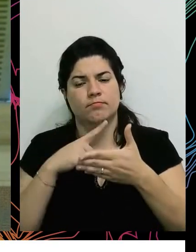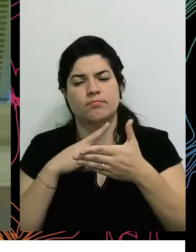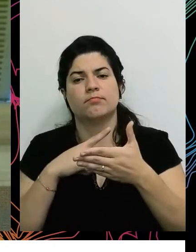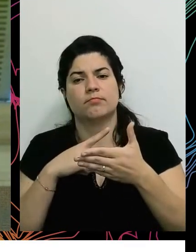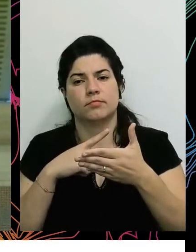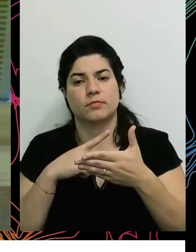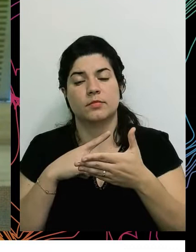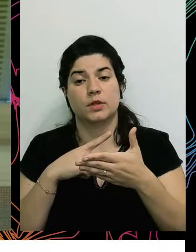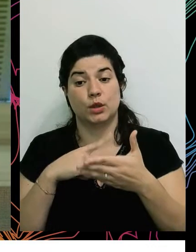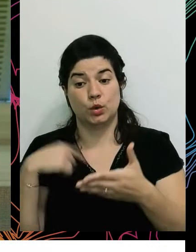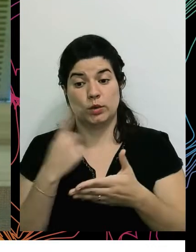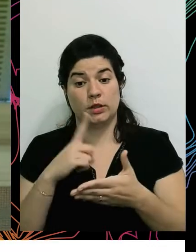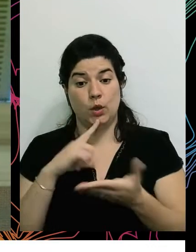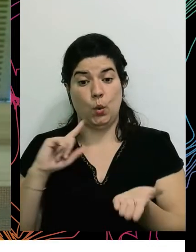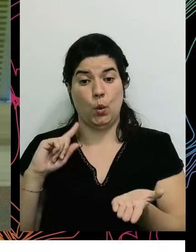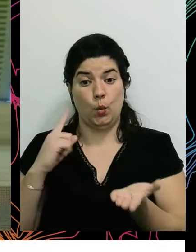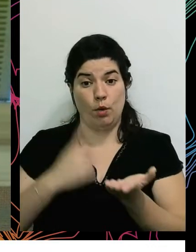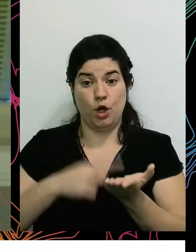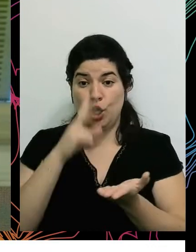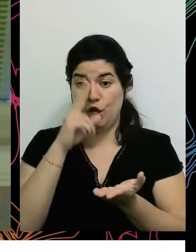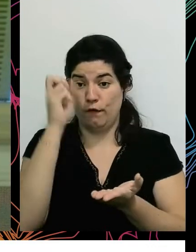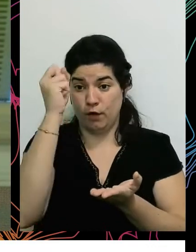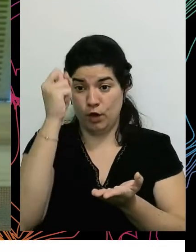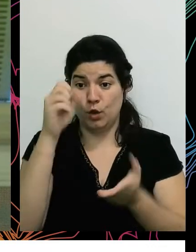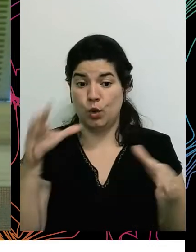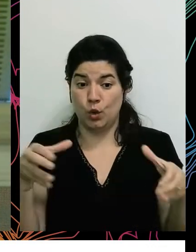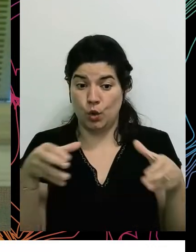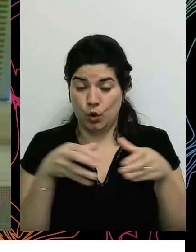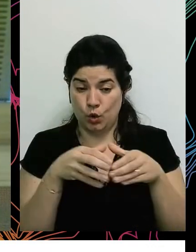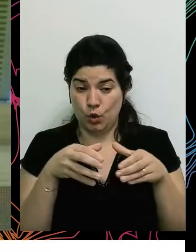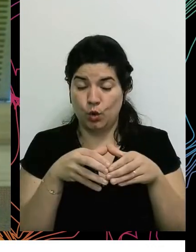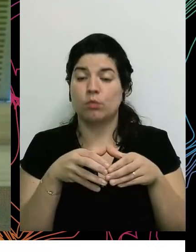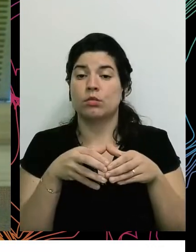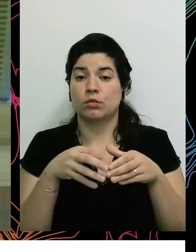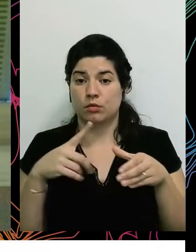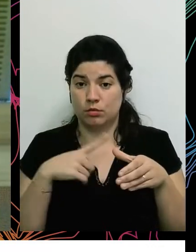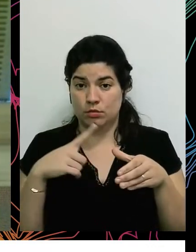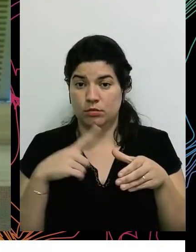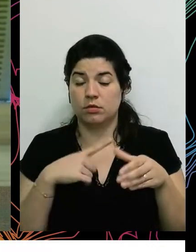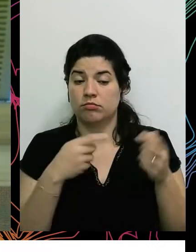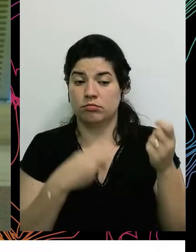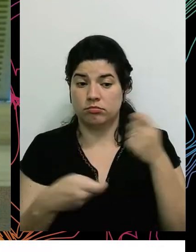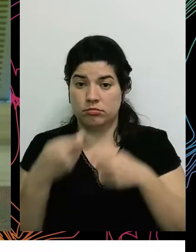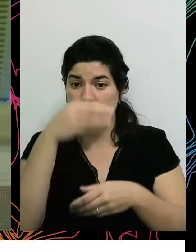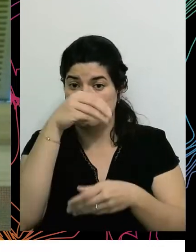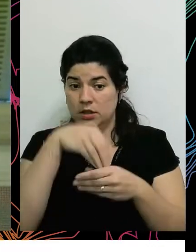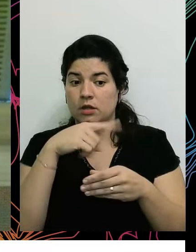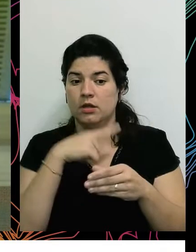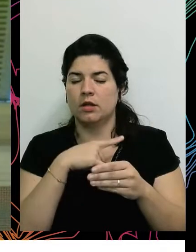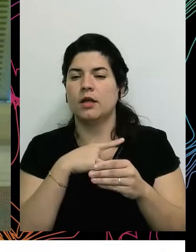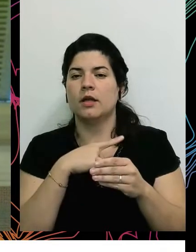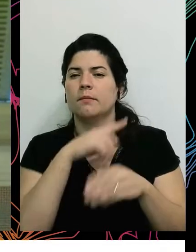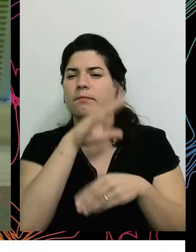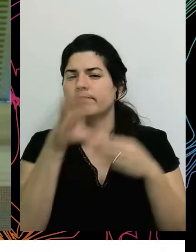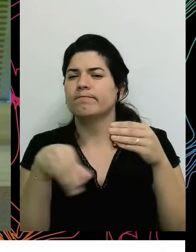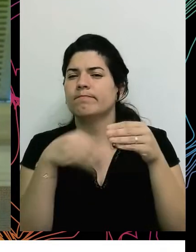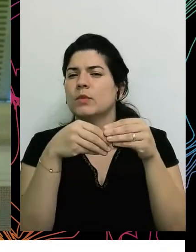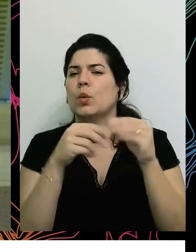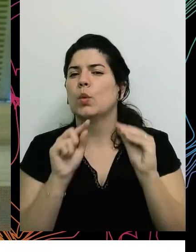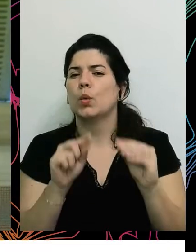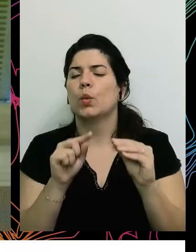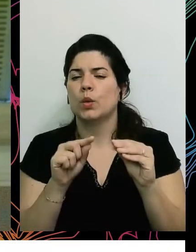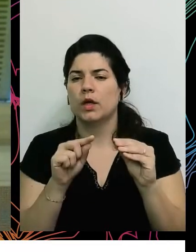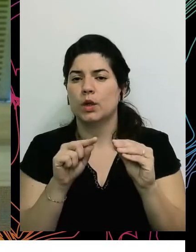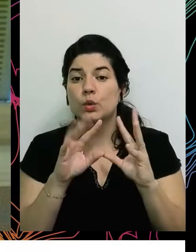forte compromisso no comitê executivo, corporativo, e para isso implementamos um KPI que